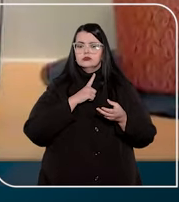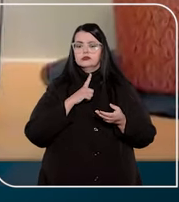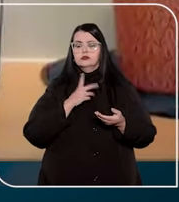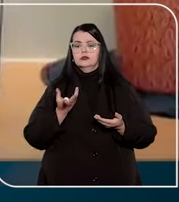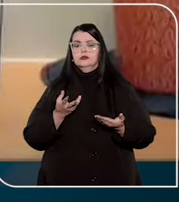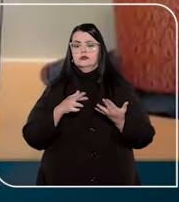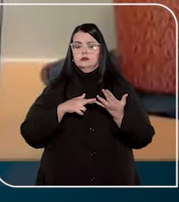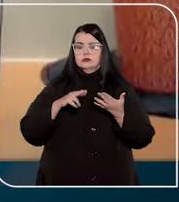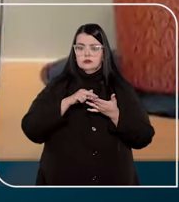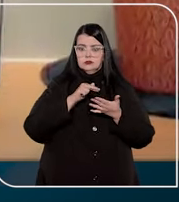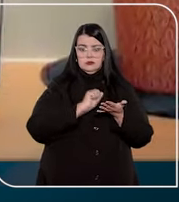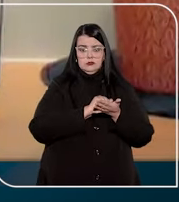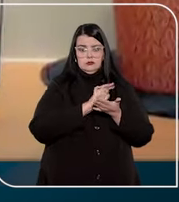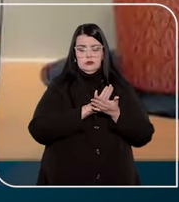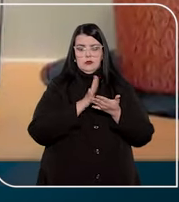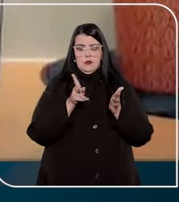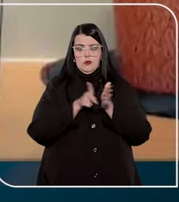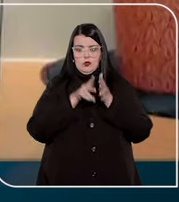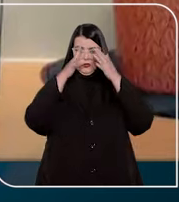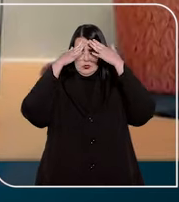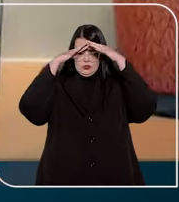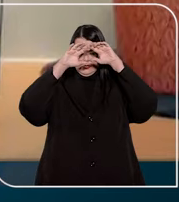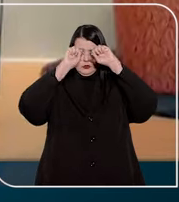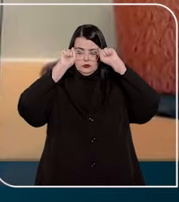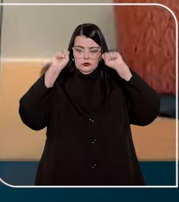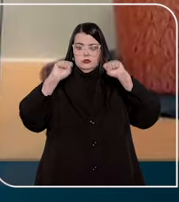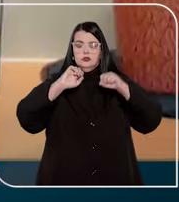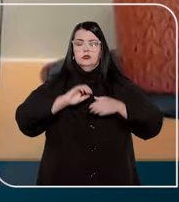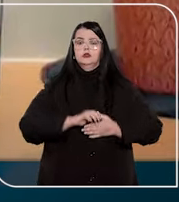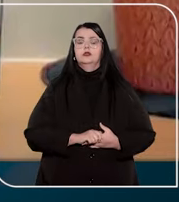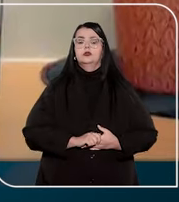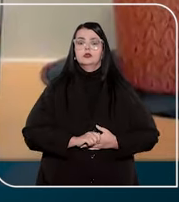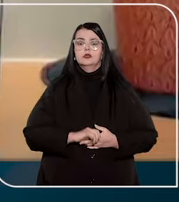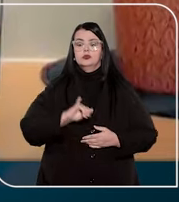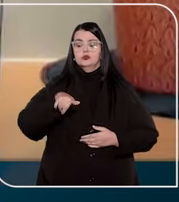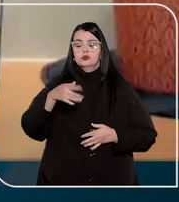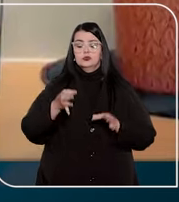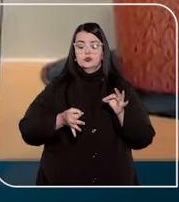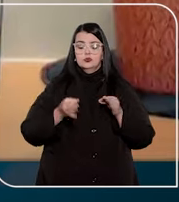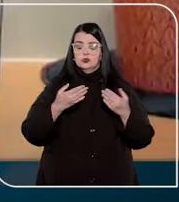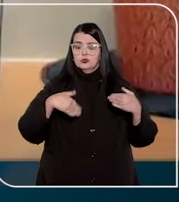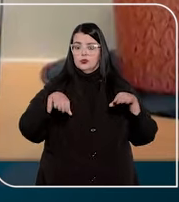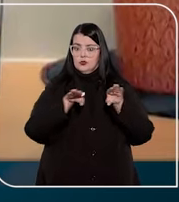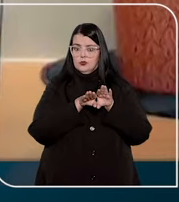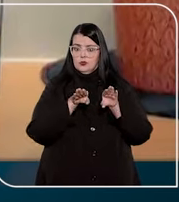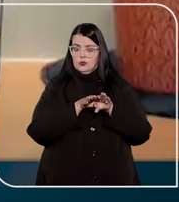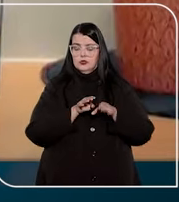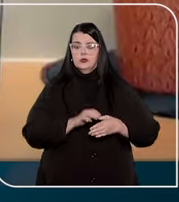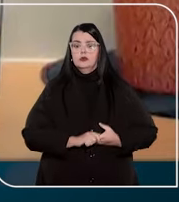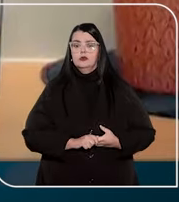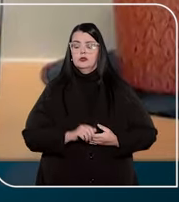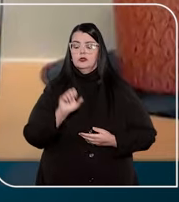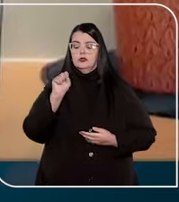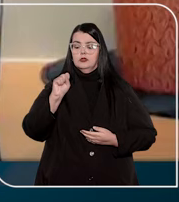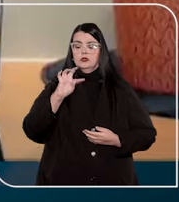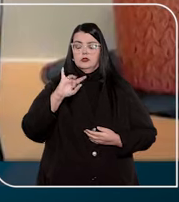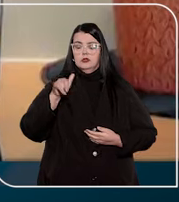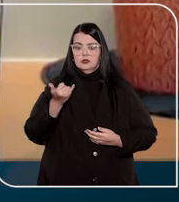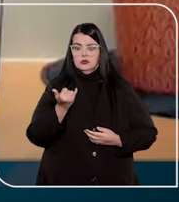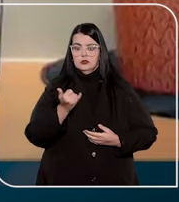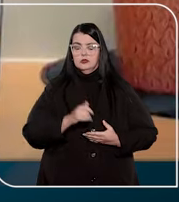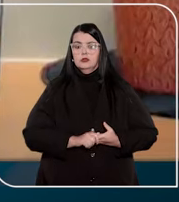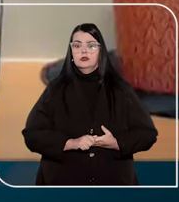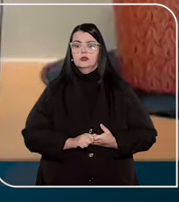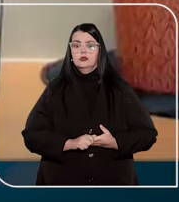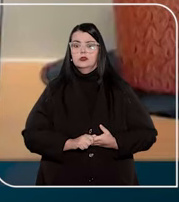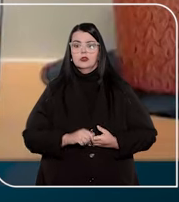só pode vir de tribunais oriundos da justiça comum, ou seja, dos tribunais de justiça estaduais,